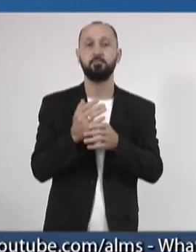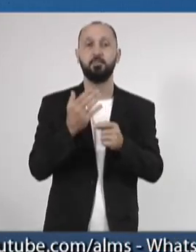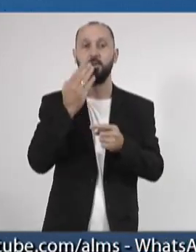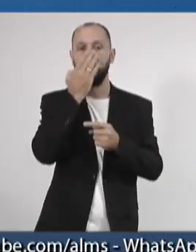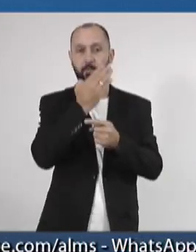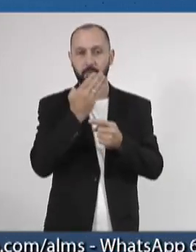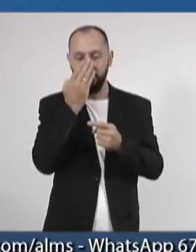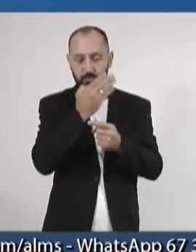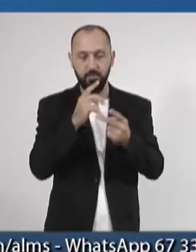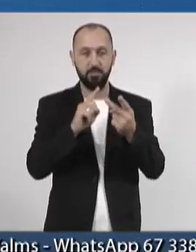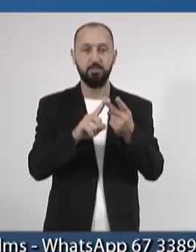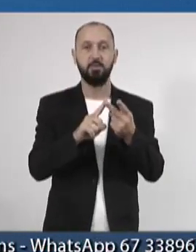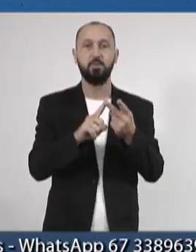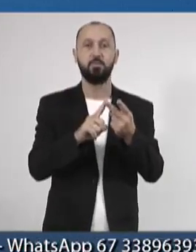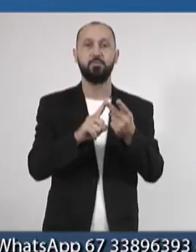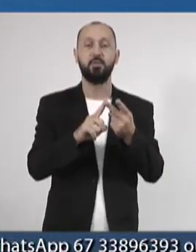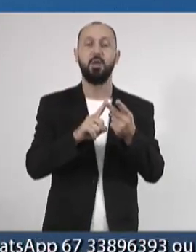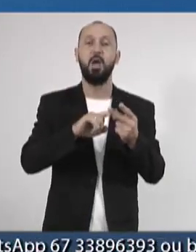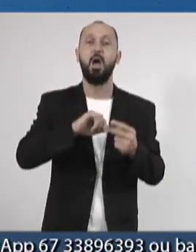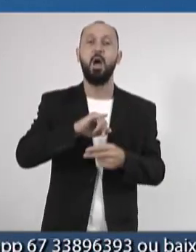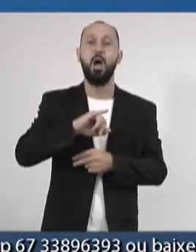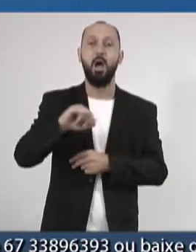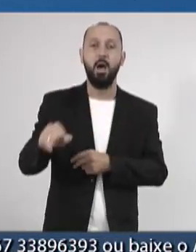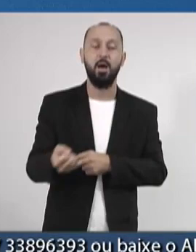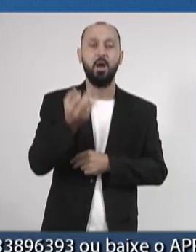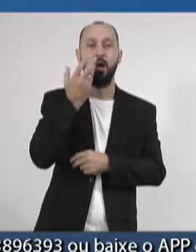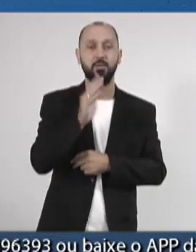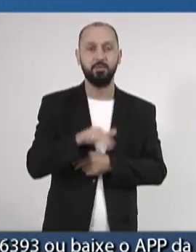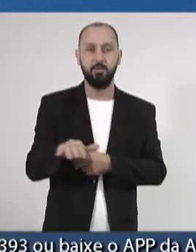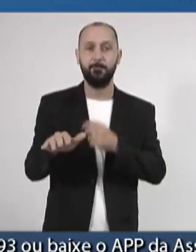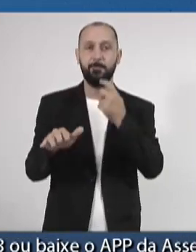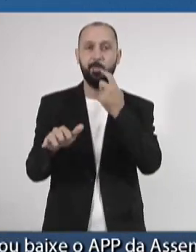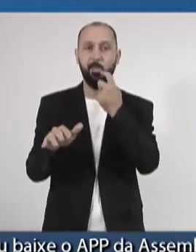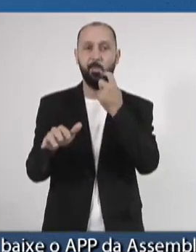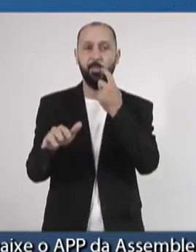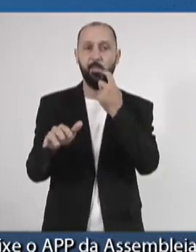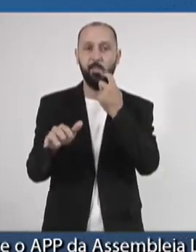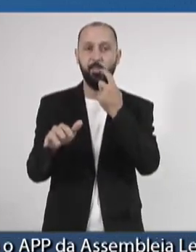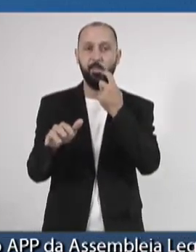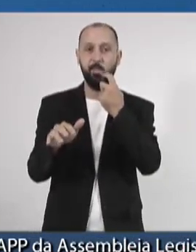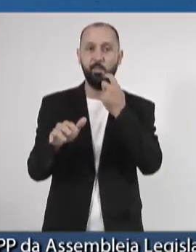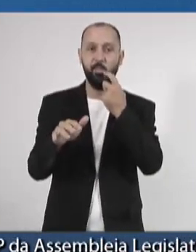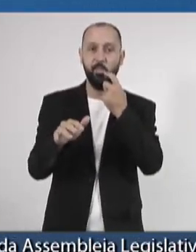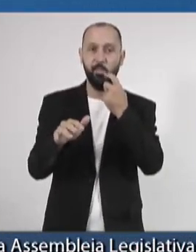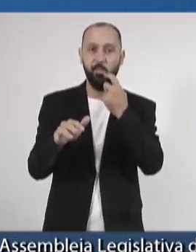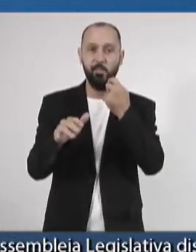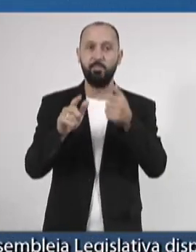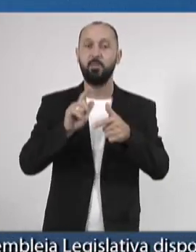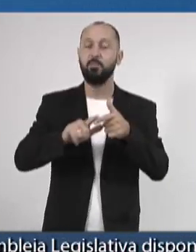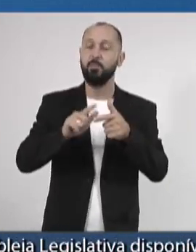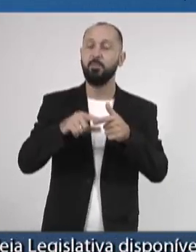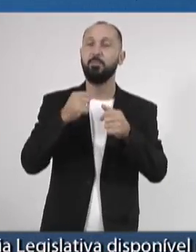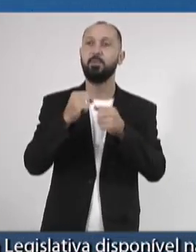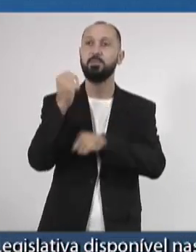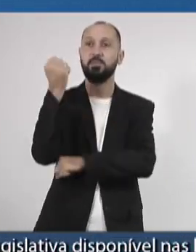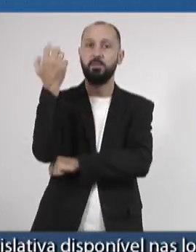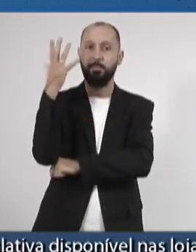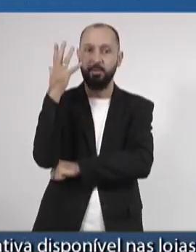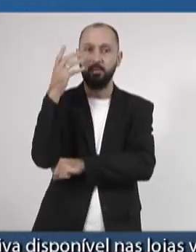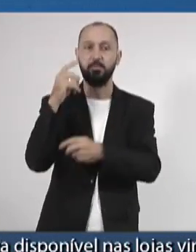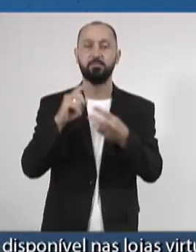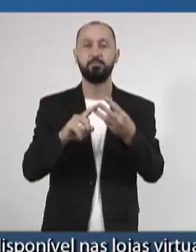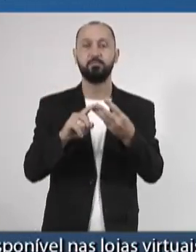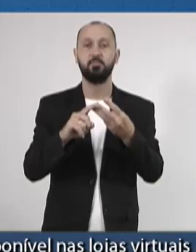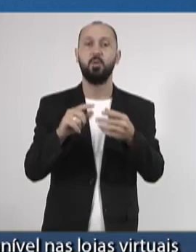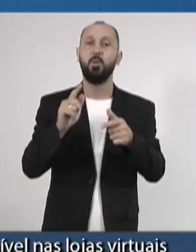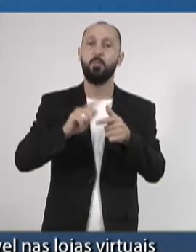prostituição, exploração de crianças, problemas de ordem ambiental, problemas de